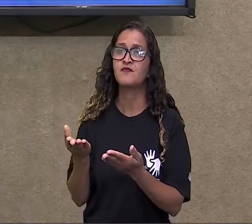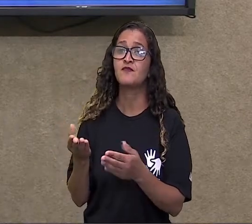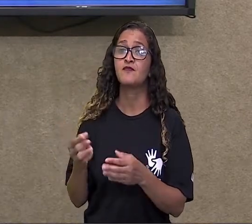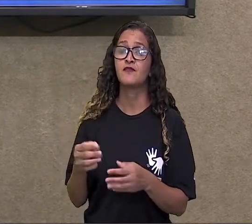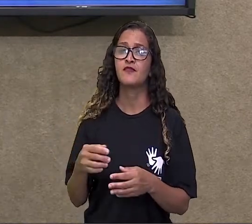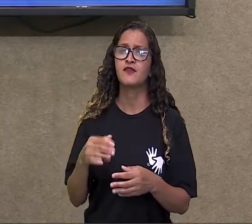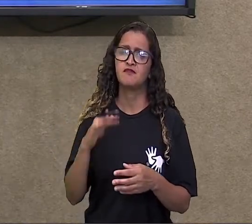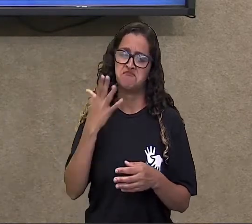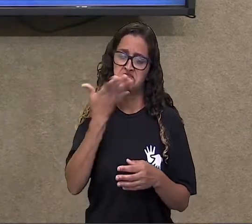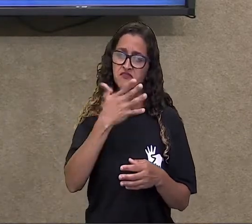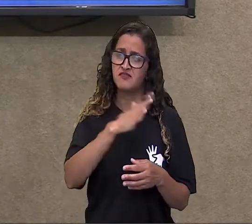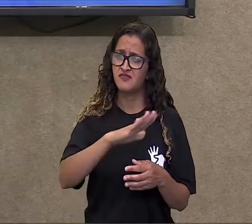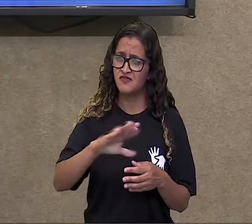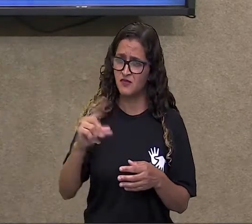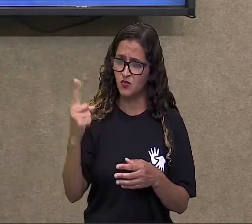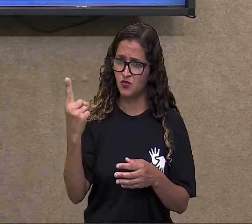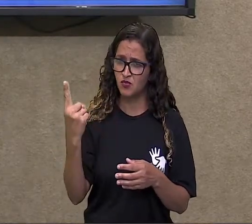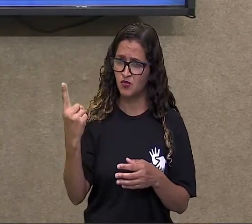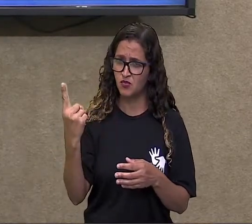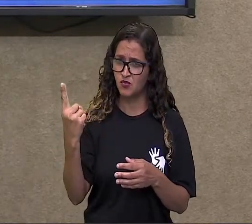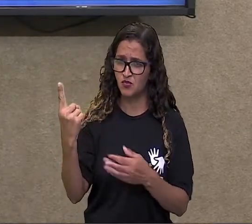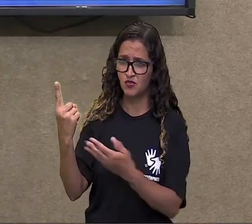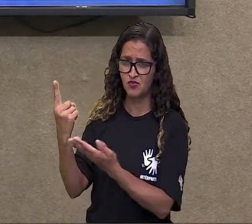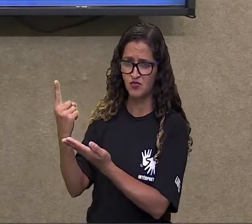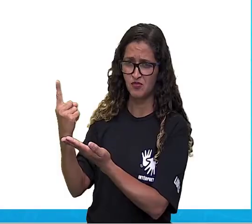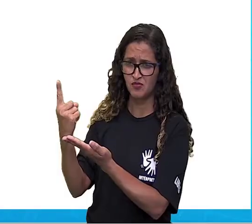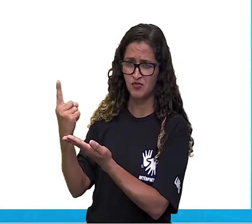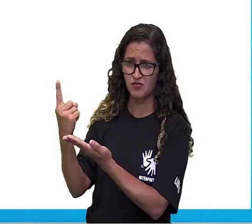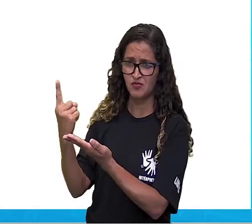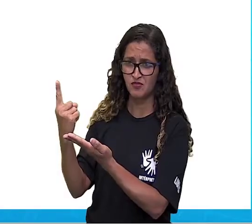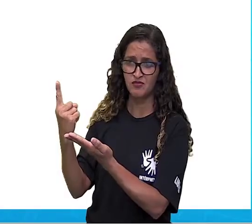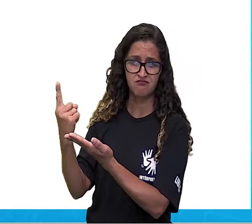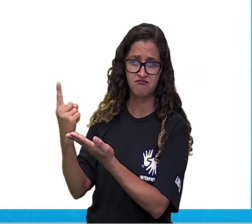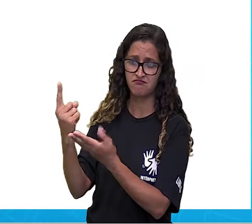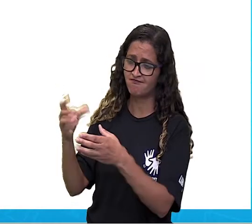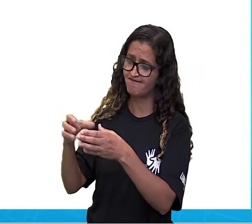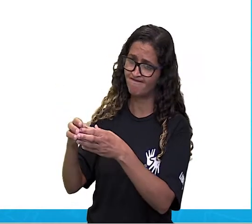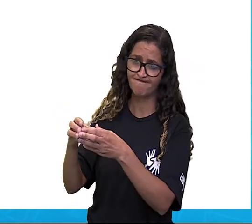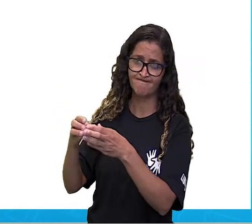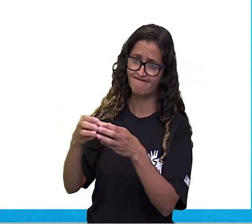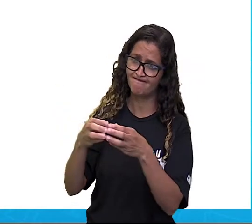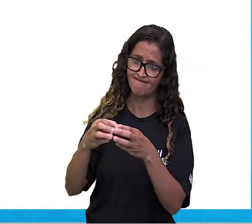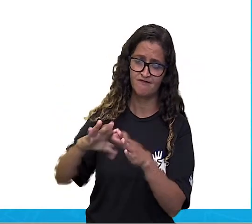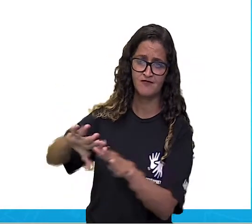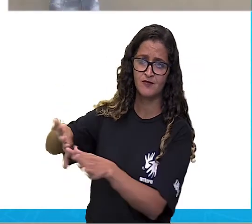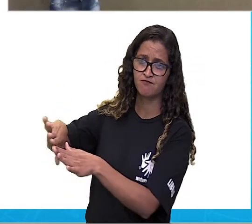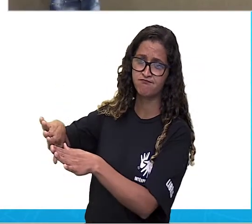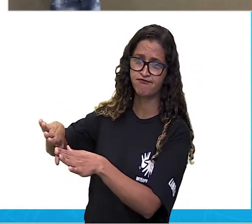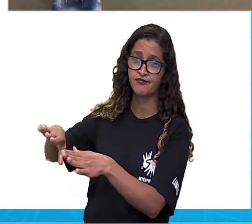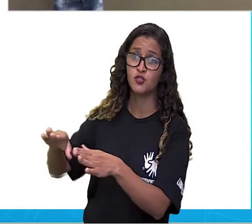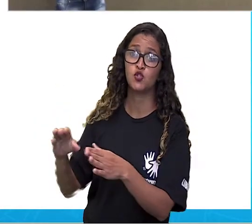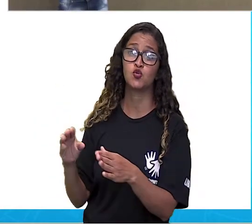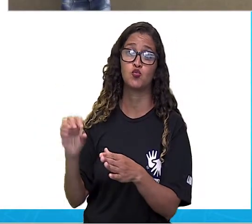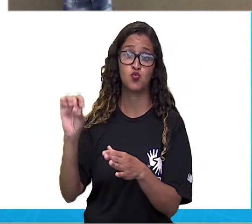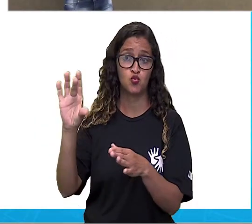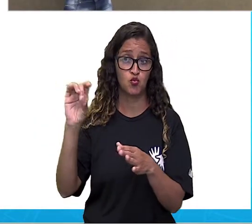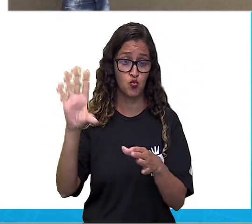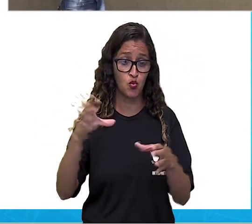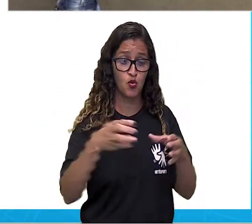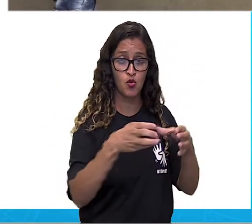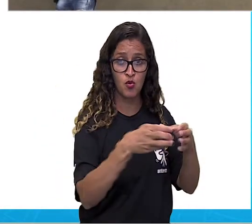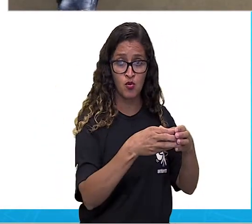Uma criança isolada, ela não está em um grupo. Não existe agrupamento, só